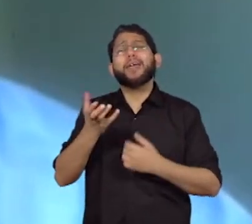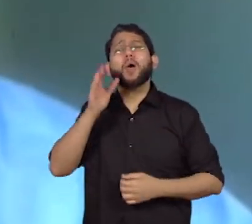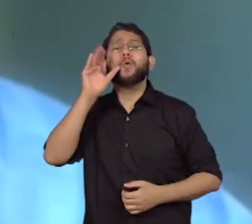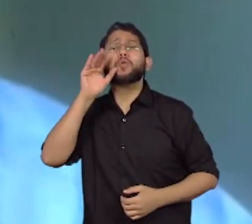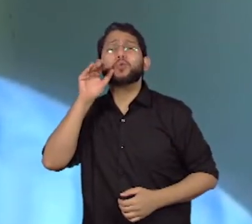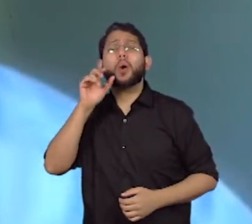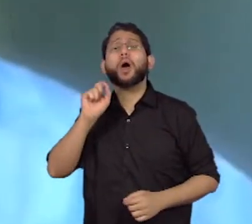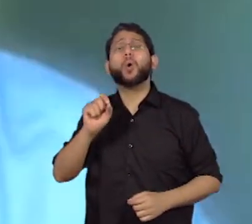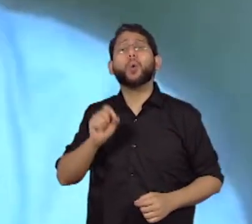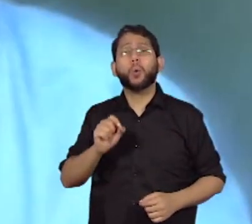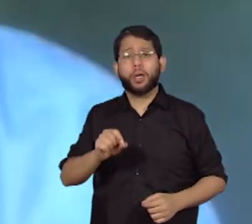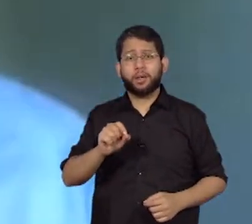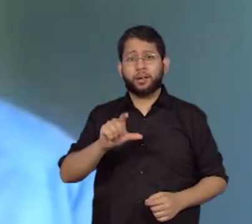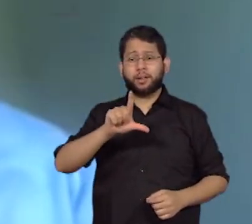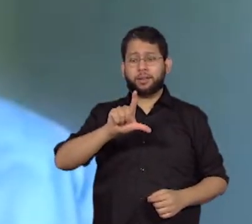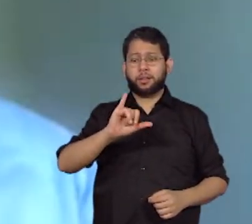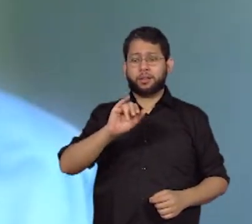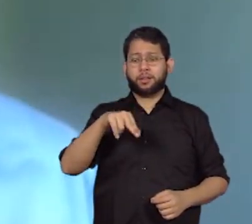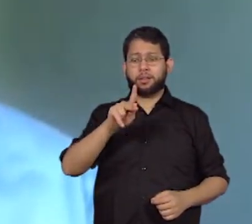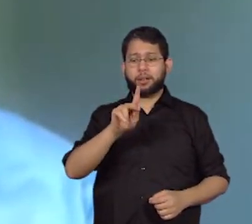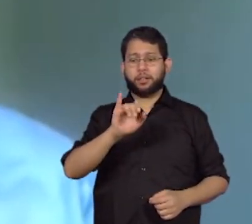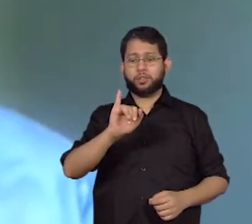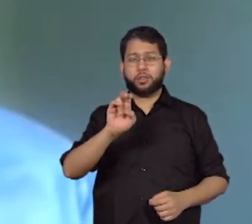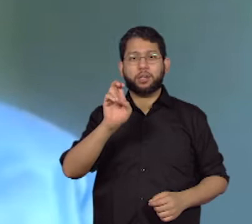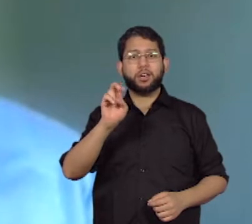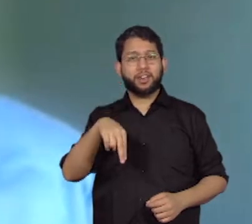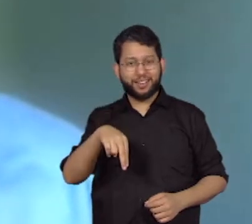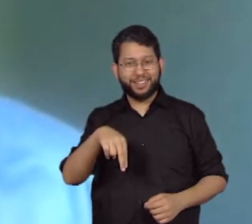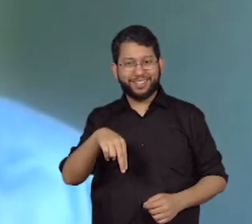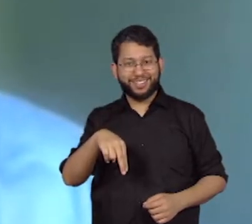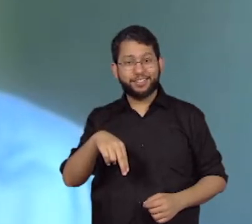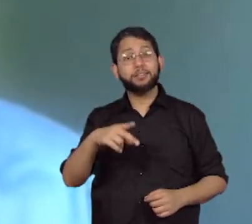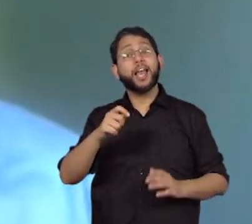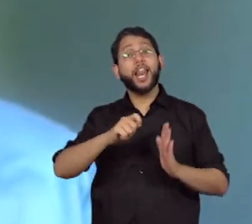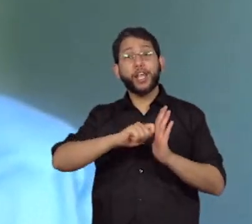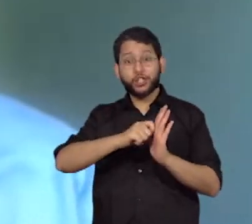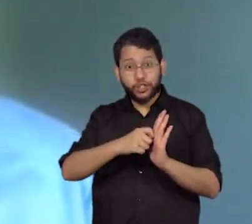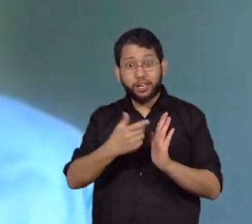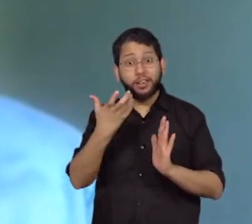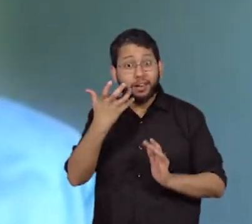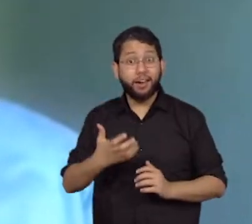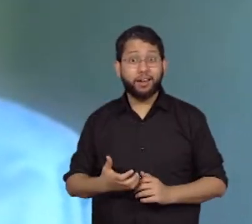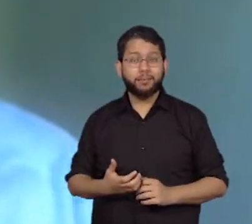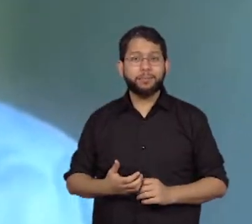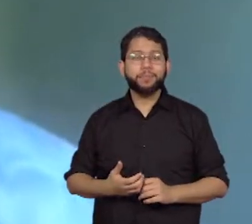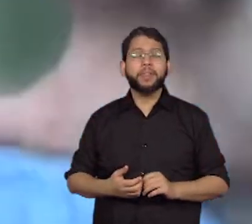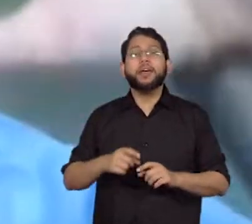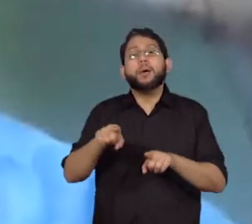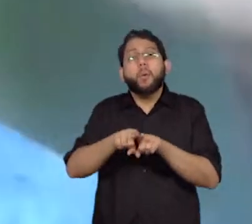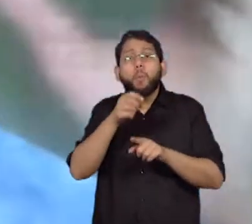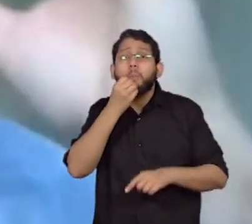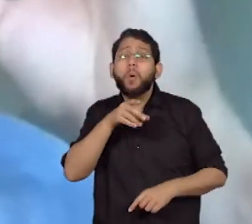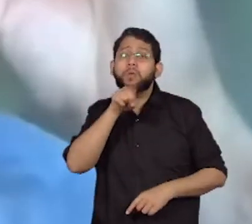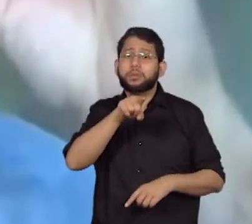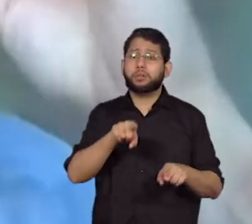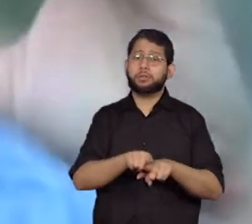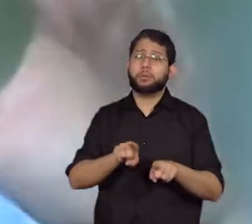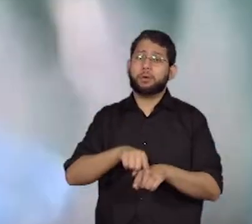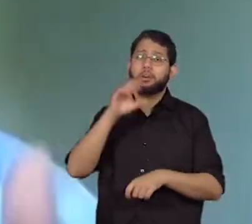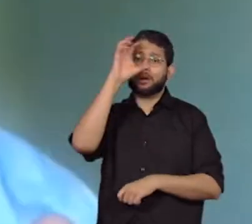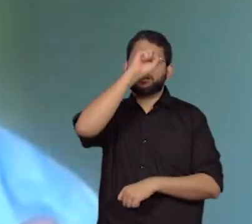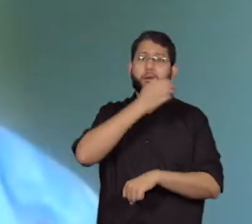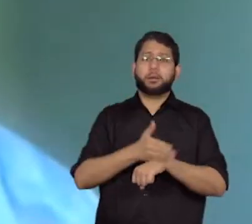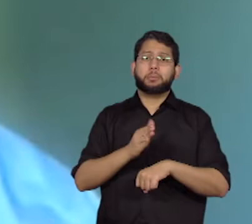funcionários no LinkedIn. Outra coisa que eu sempre falo, assim, leia, estude, mas também escreva. Escrever ajuda